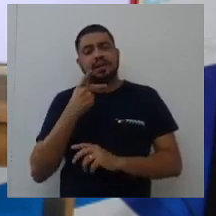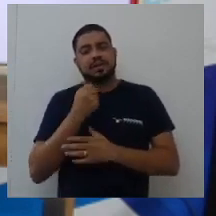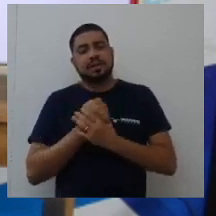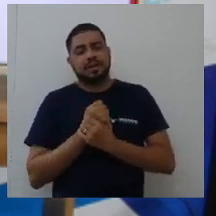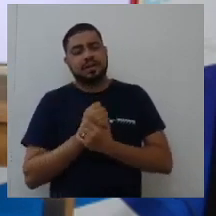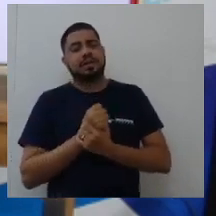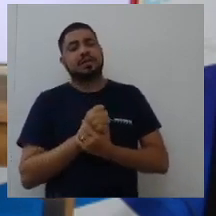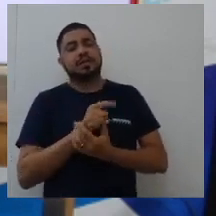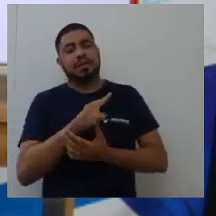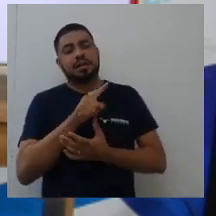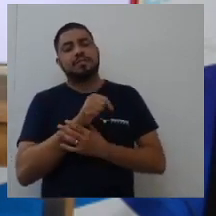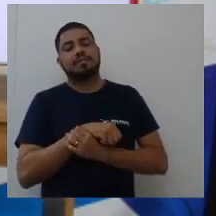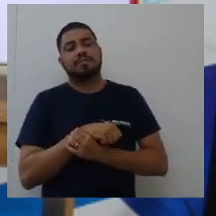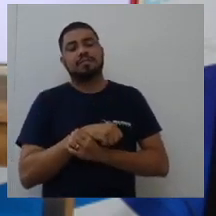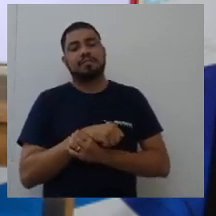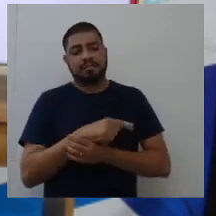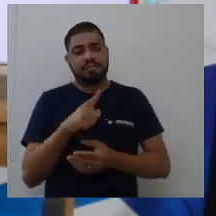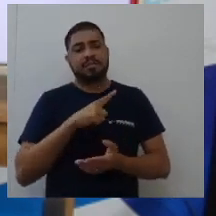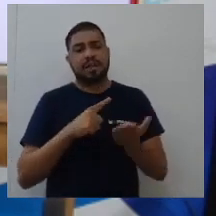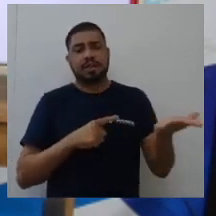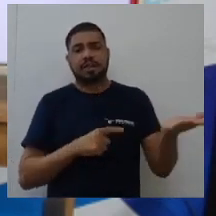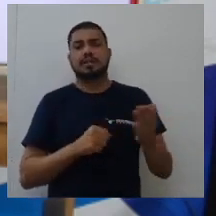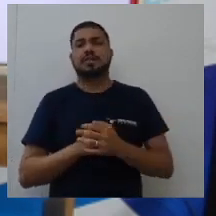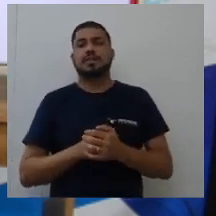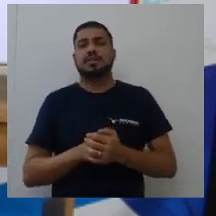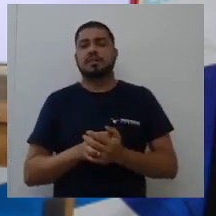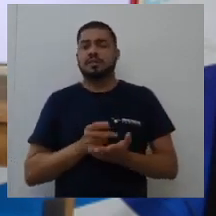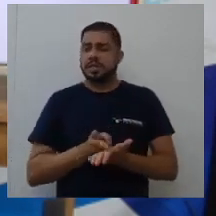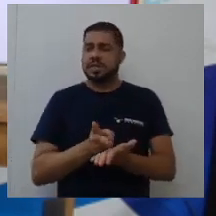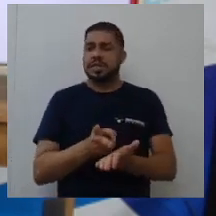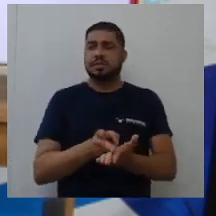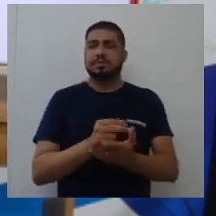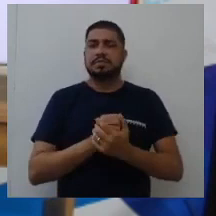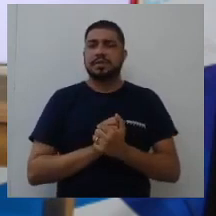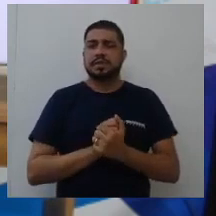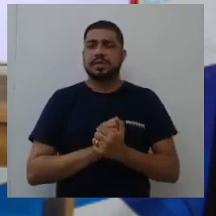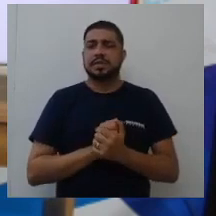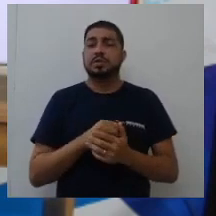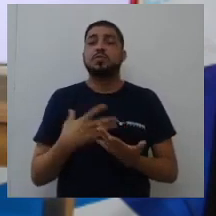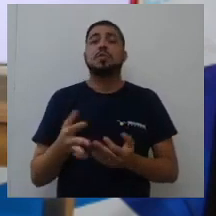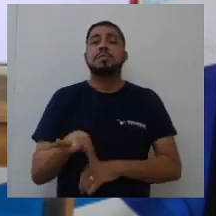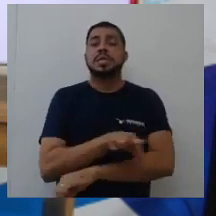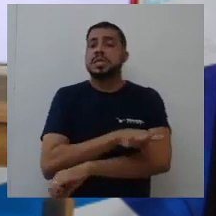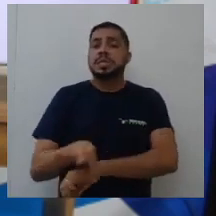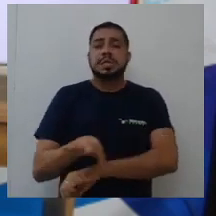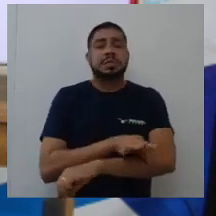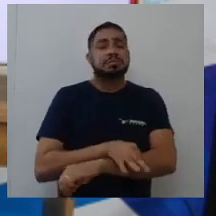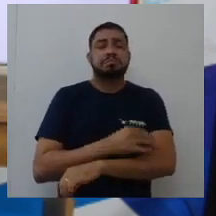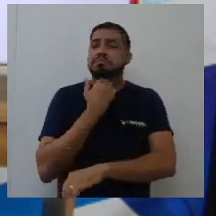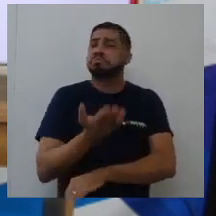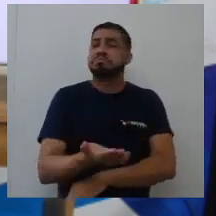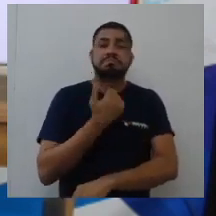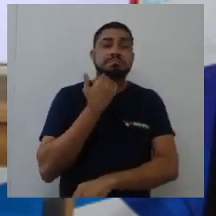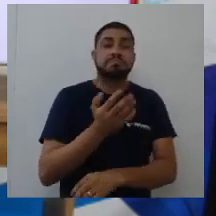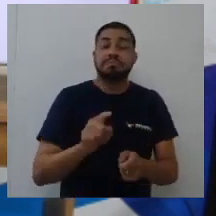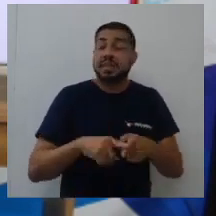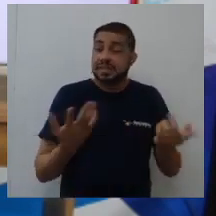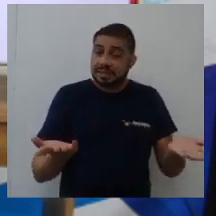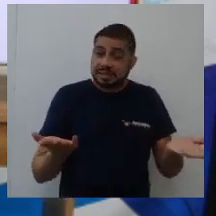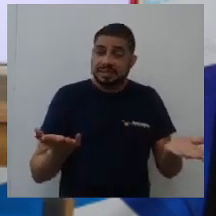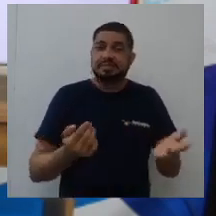então, então tá aqui um segmento de reta. Que medida é essa? Não importa, mas é isso